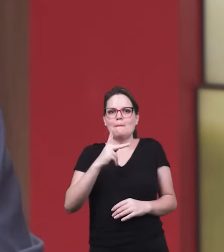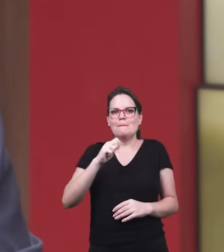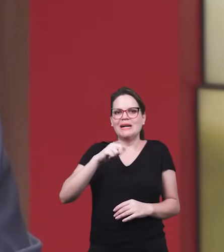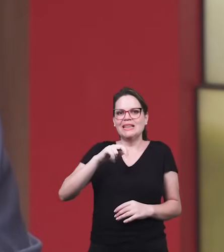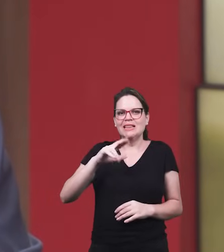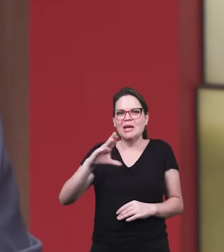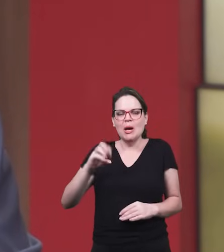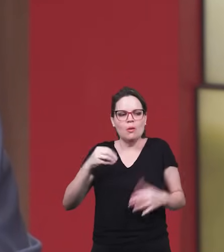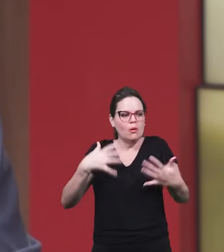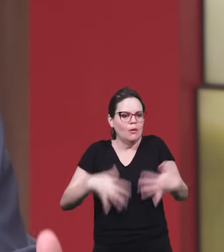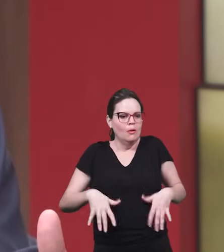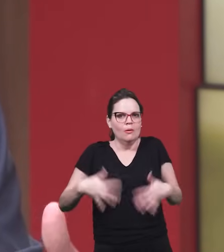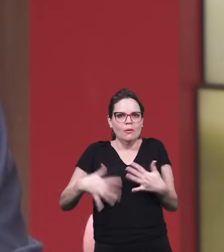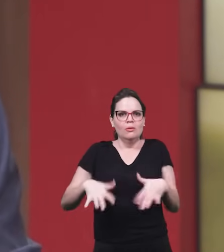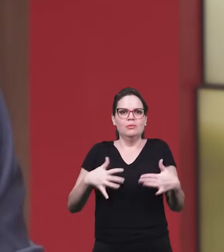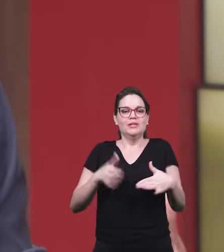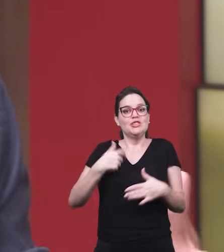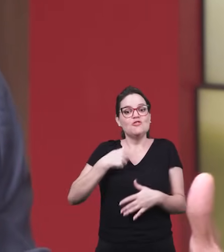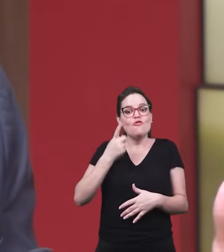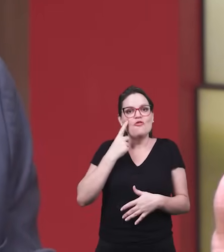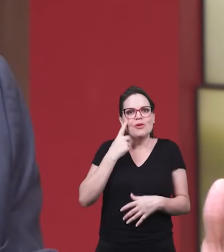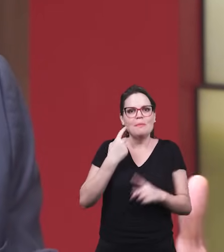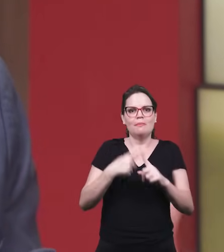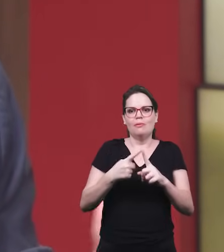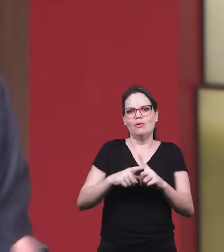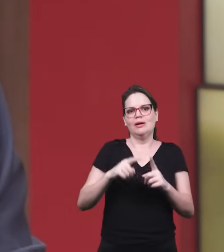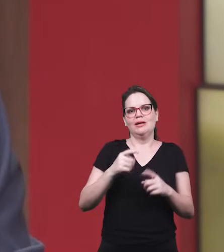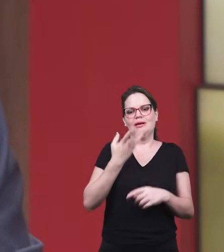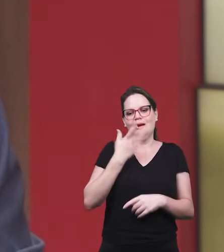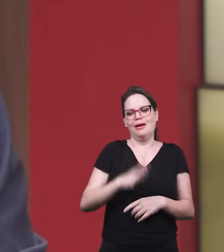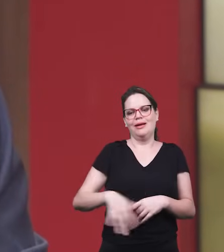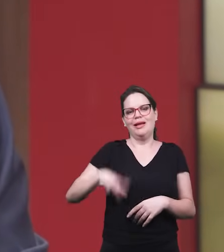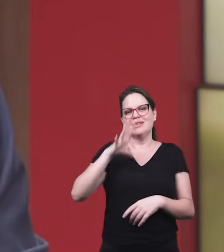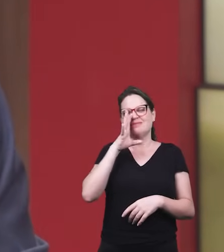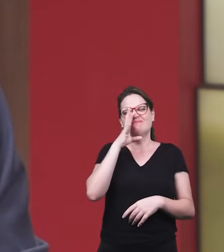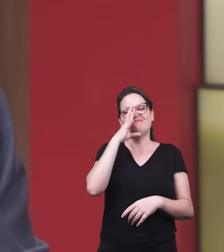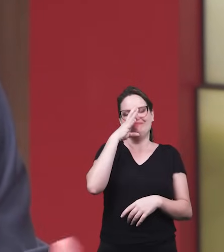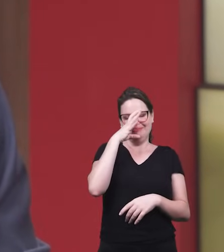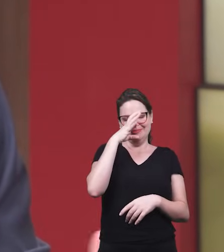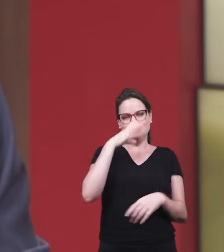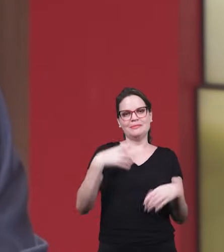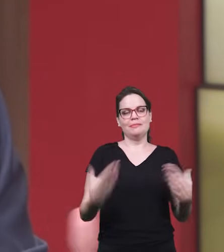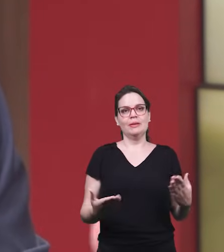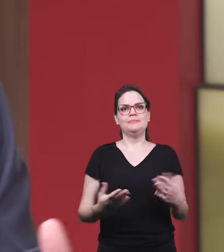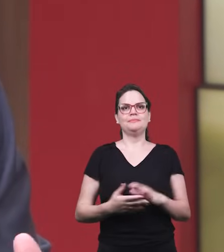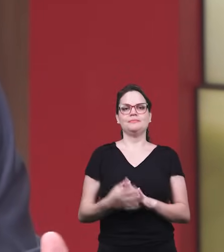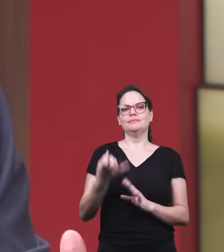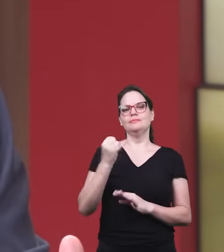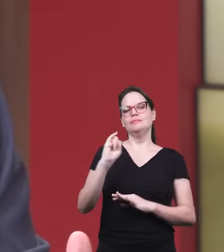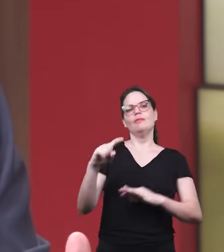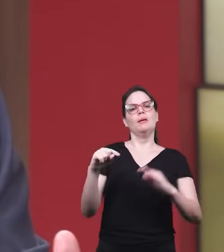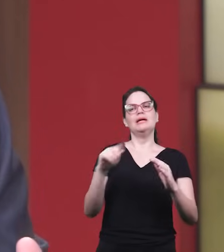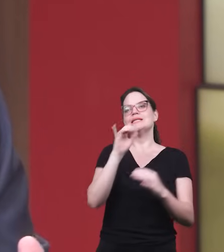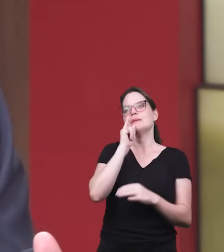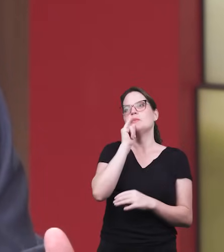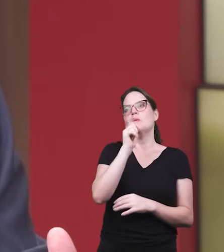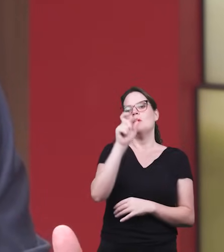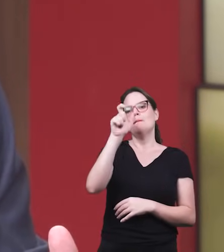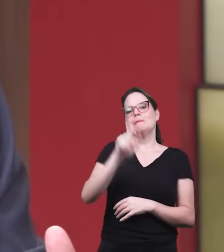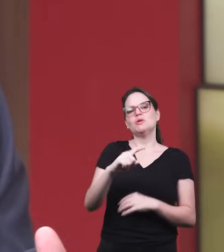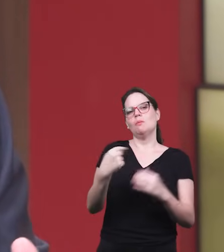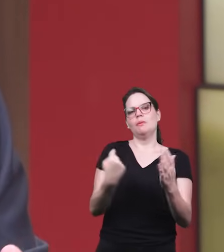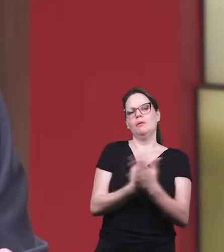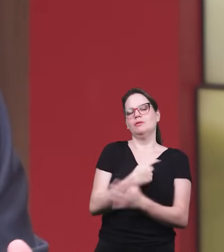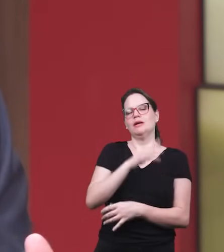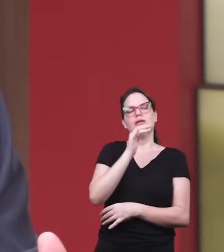dia que passa, nós vamos vendo isso descendo cada vez mais as idades, Então, se alguém me perguntasse, por exemplo, há